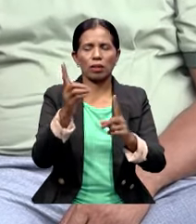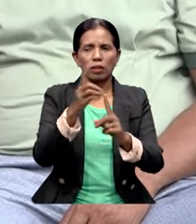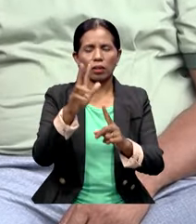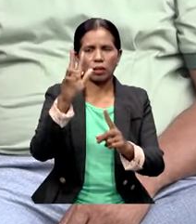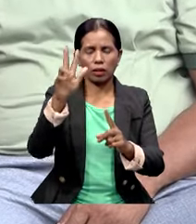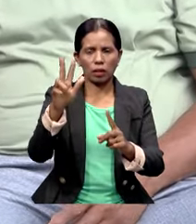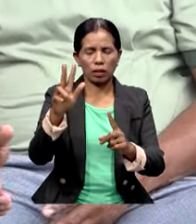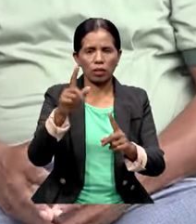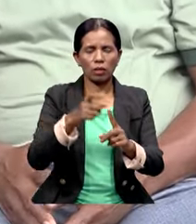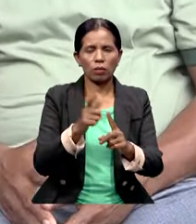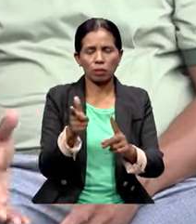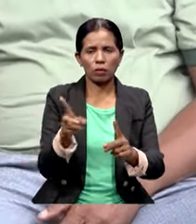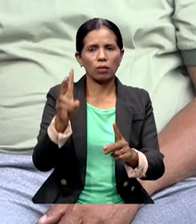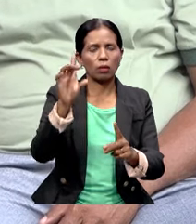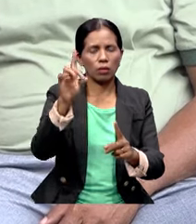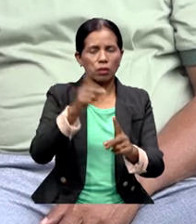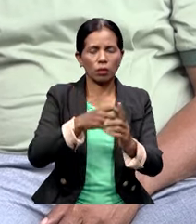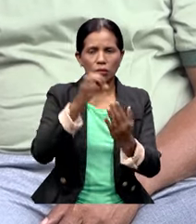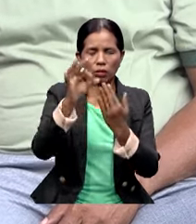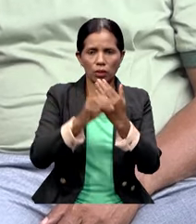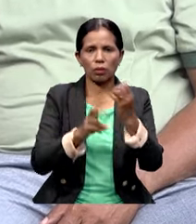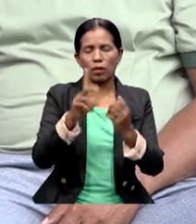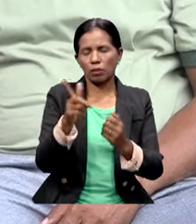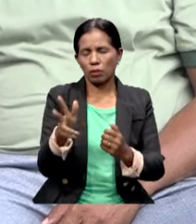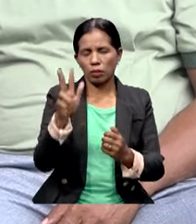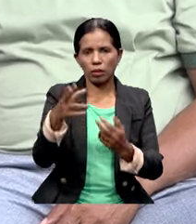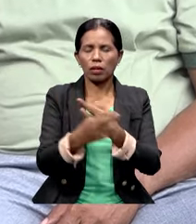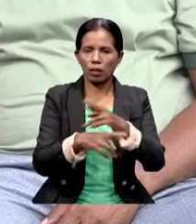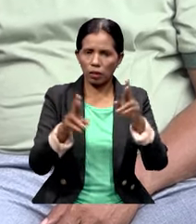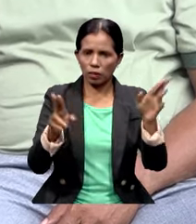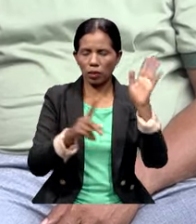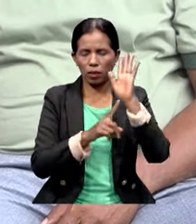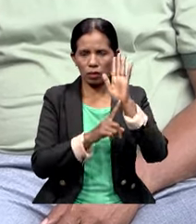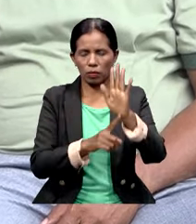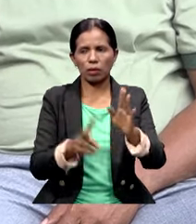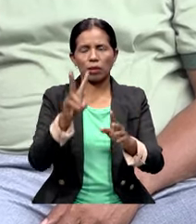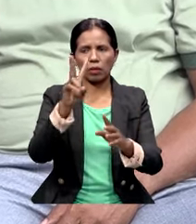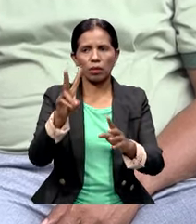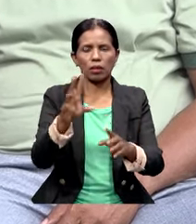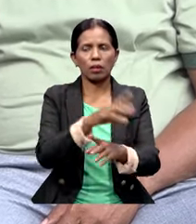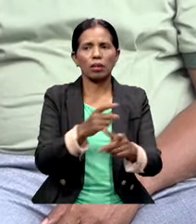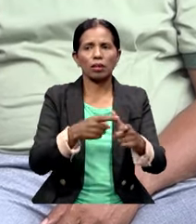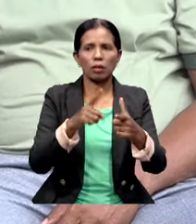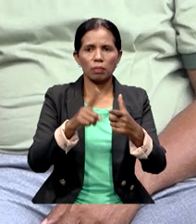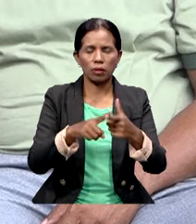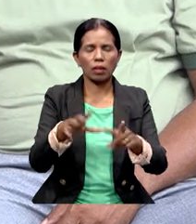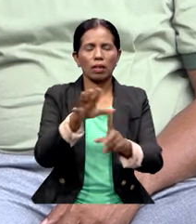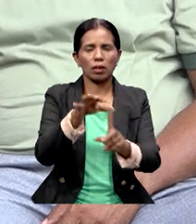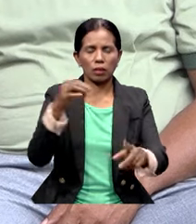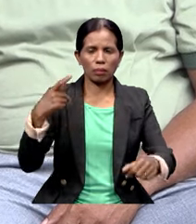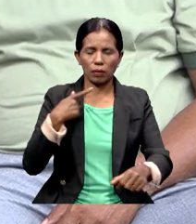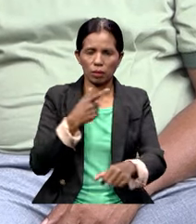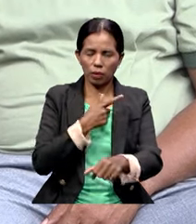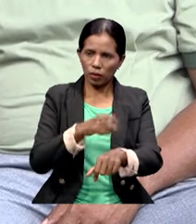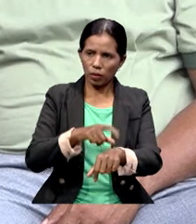13 ou dia 28 de fevereiro de 2023, de a resultado da publicação segunda fase, antes ou depois eleição parlamentar. Maka